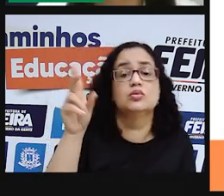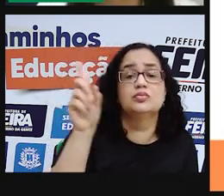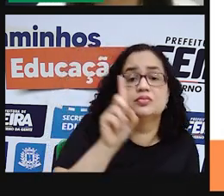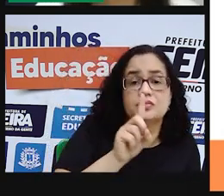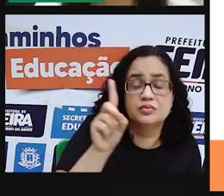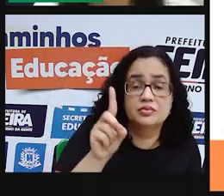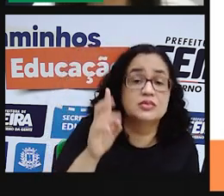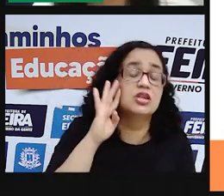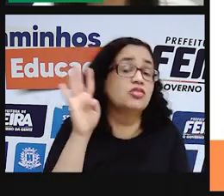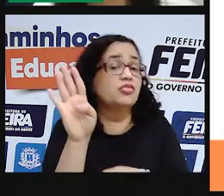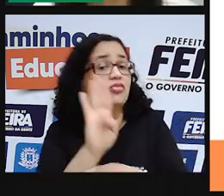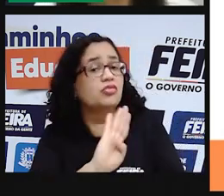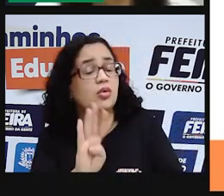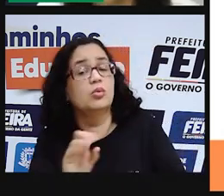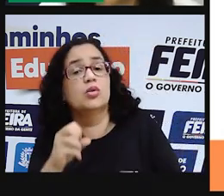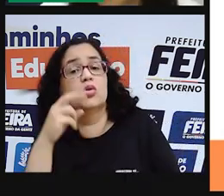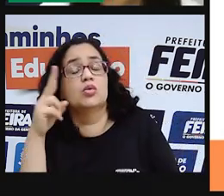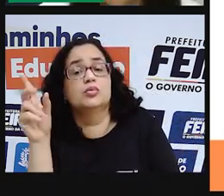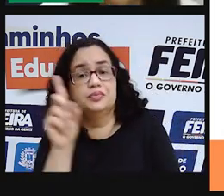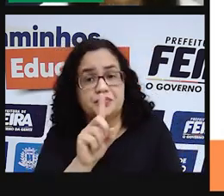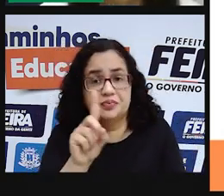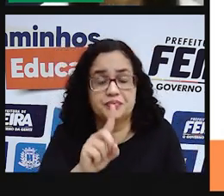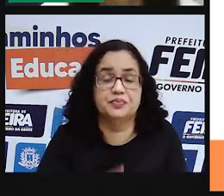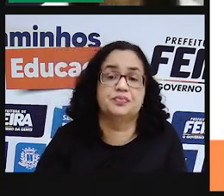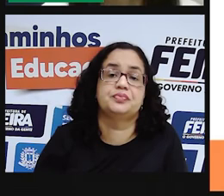vou querer assistir o filme ou não.